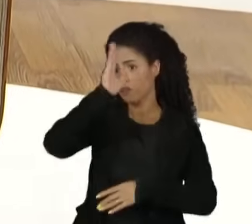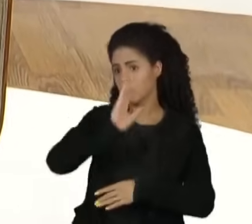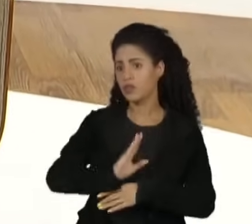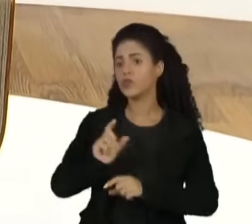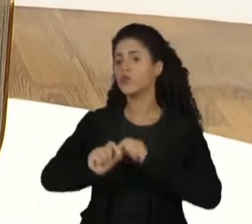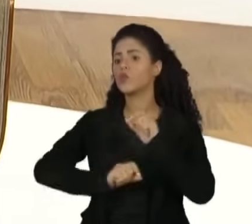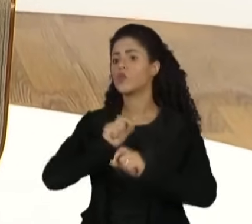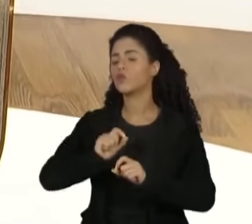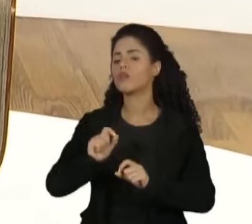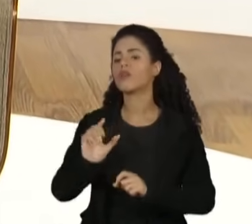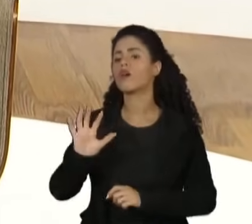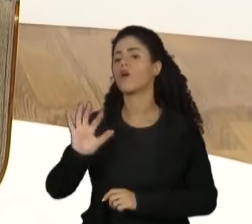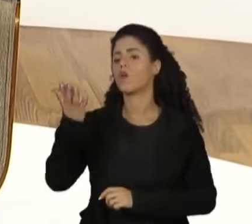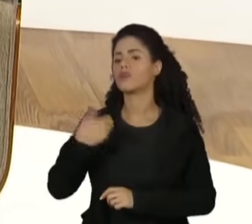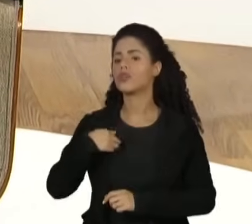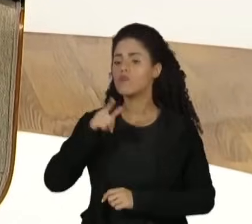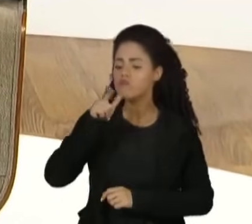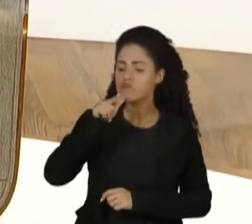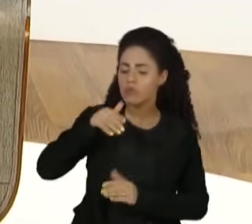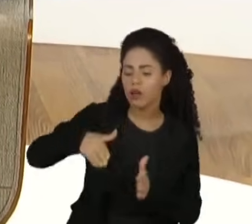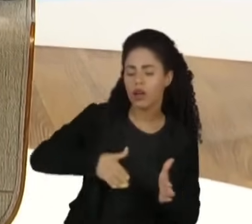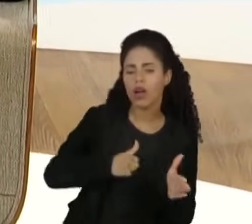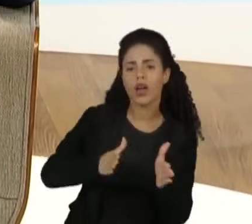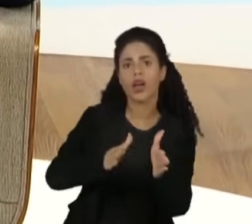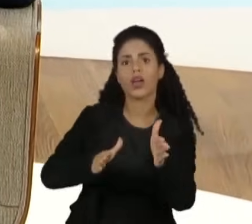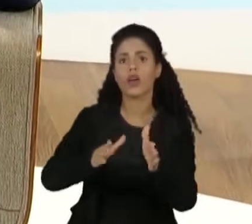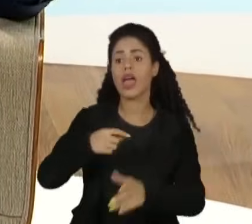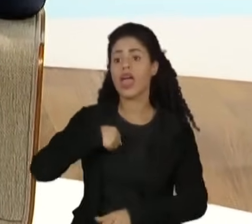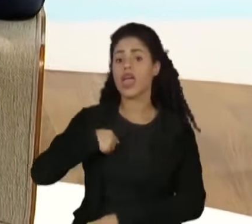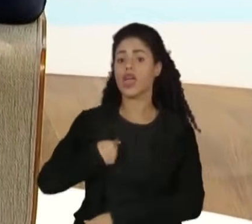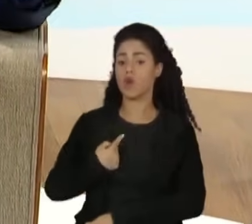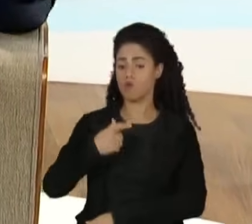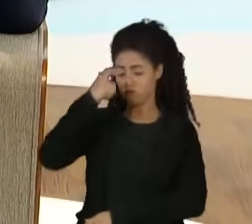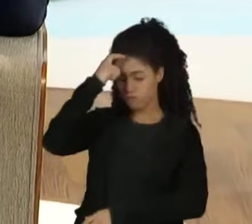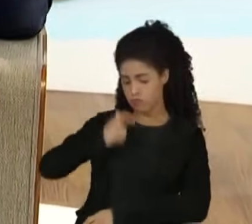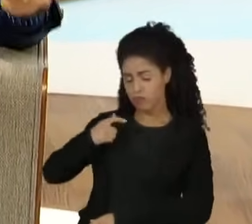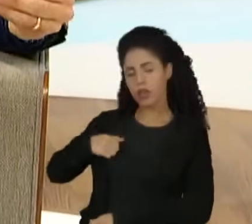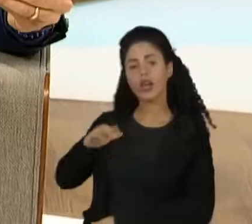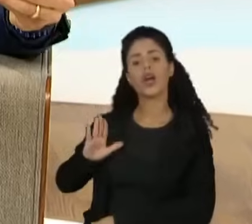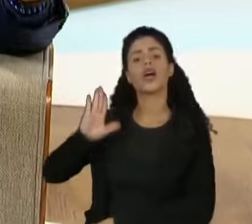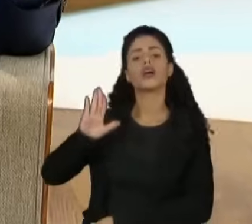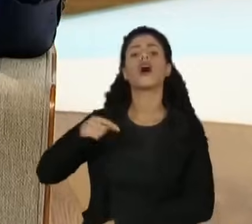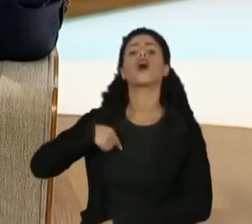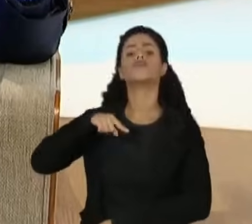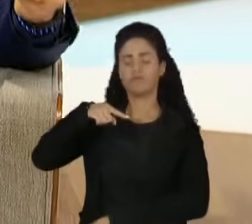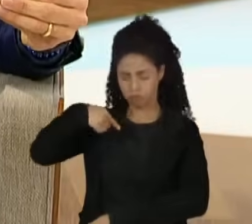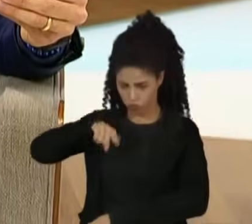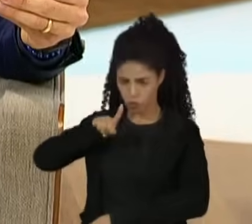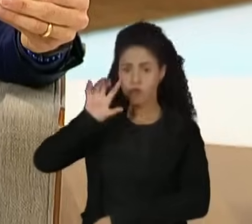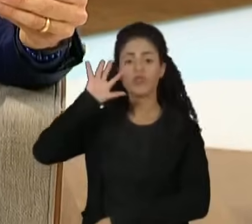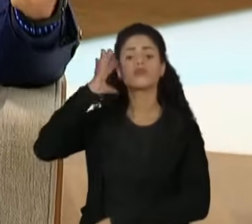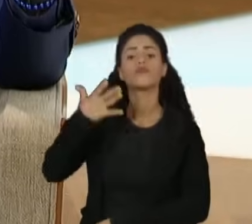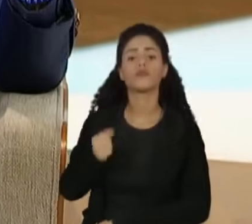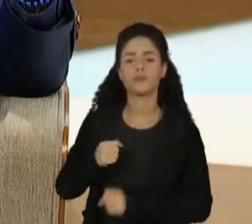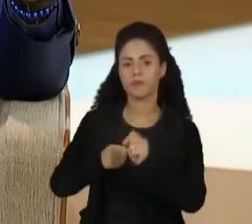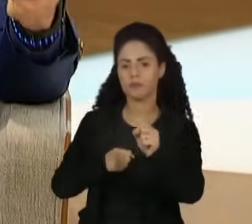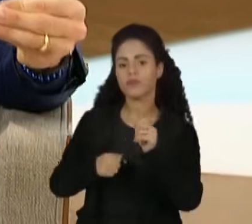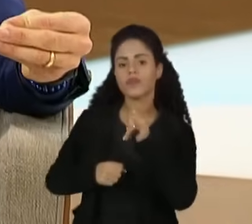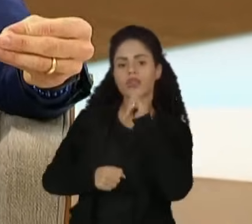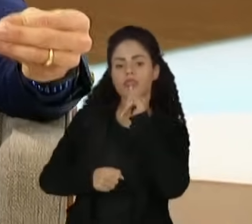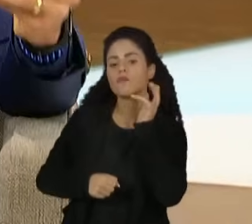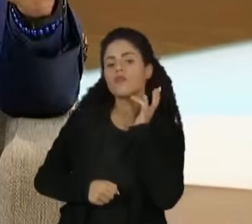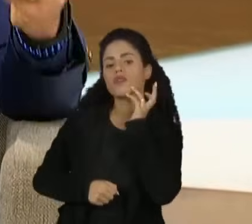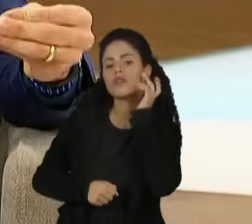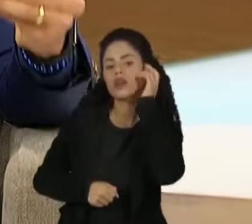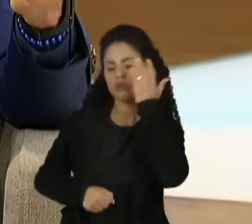ela foi edificada ao lado de um rio. Eu sou o único candidato que está falando que vai resolver isso aí. Se o governador Tarcísio fizer como os